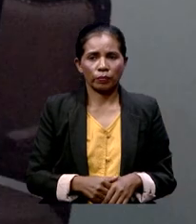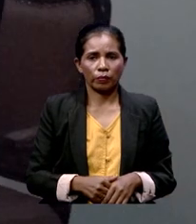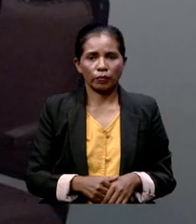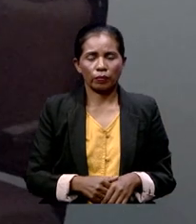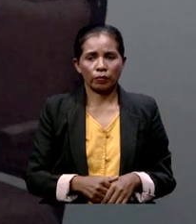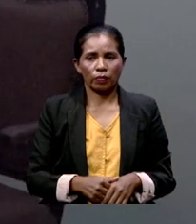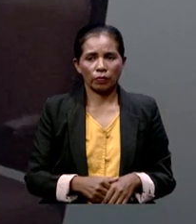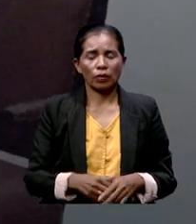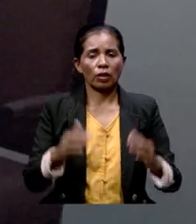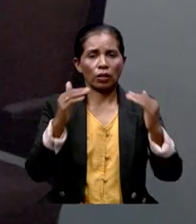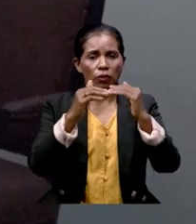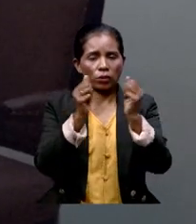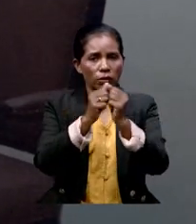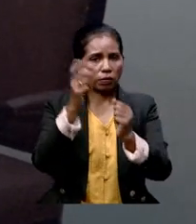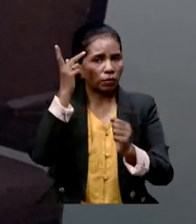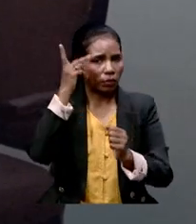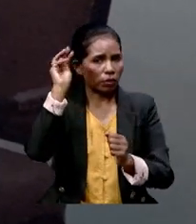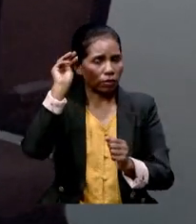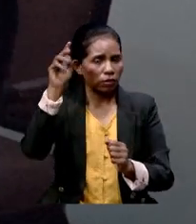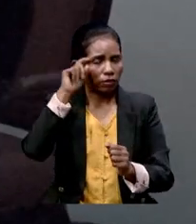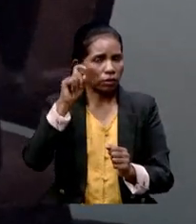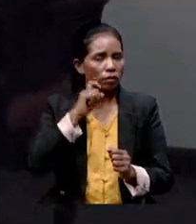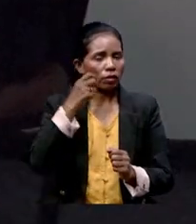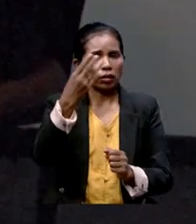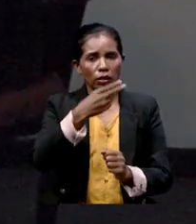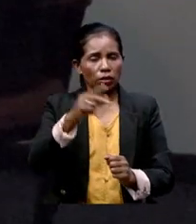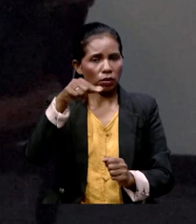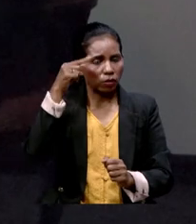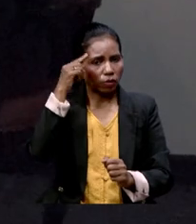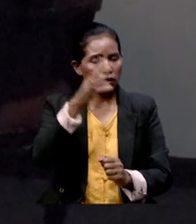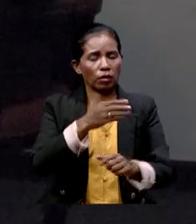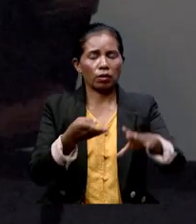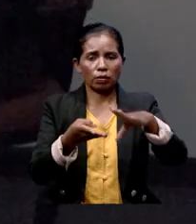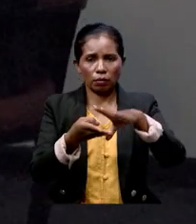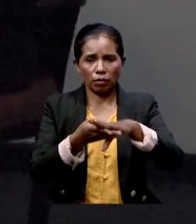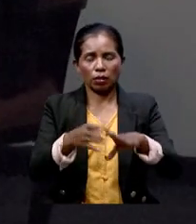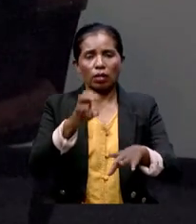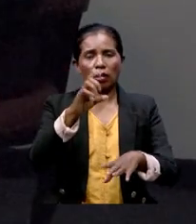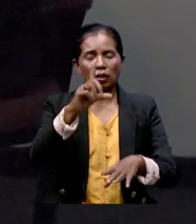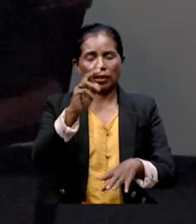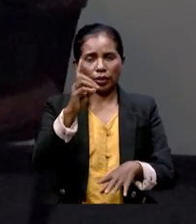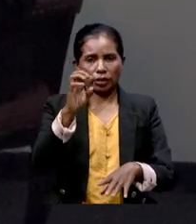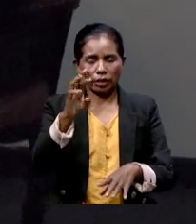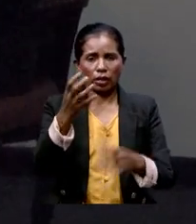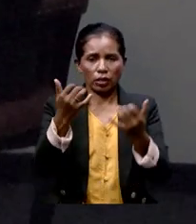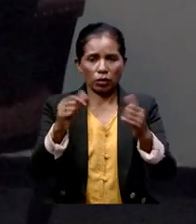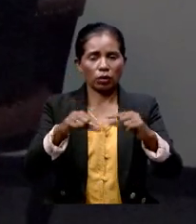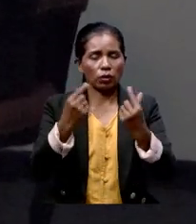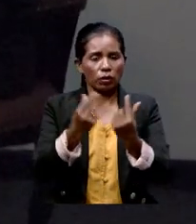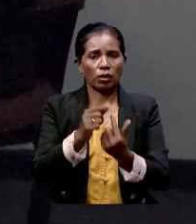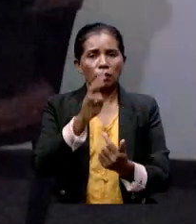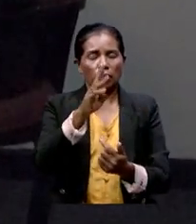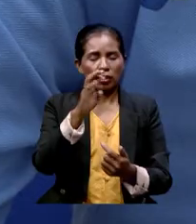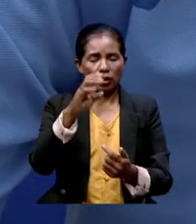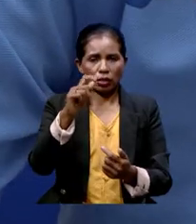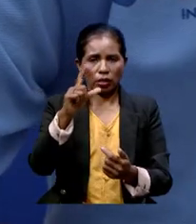A foi no encontro com o primeiro-ministro Cairela Senana Guzmão, Quintané, governador Banco Central Timor-Leste, Elder López Ateten, da Daune, equipa BCTL, recolheu